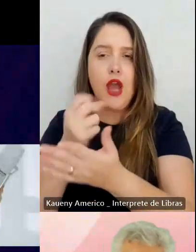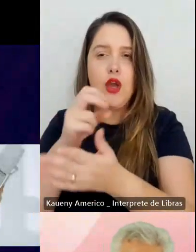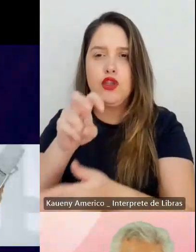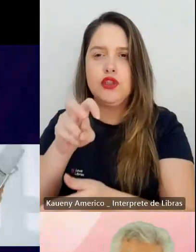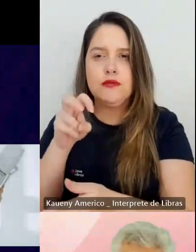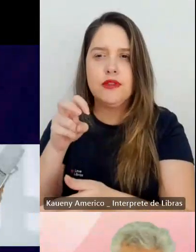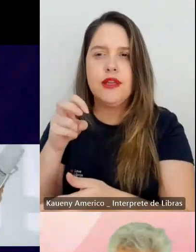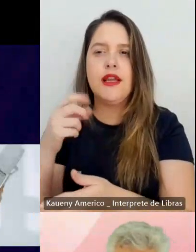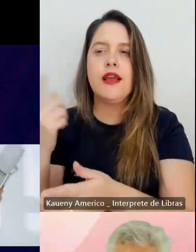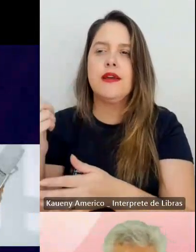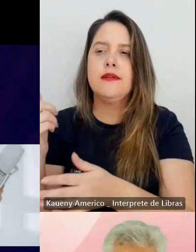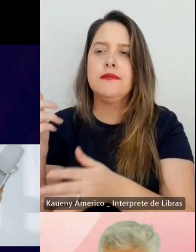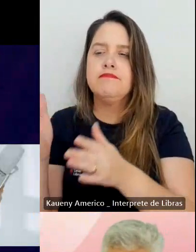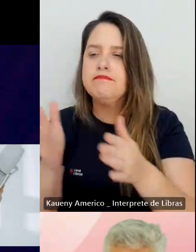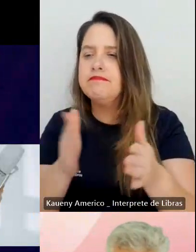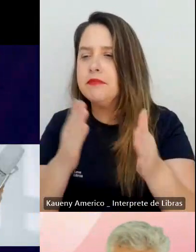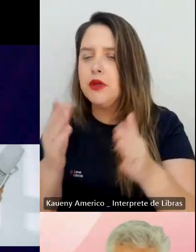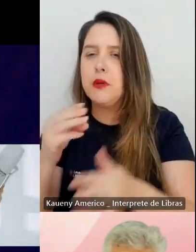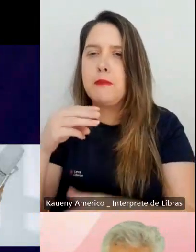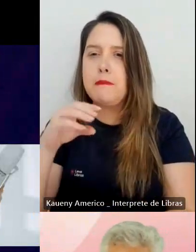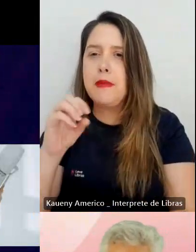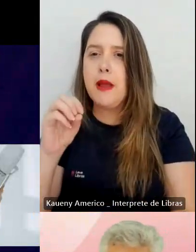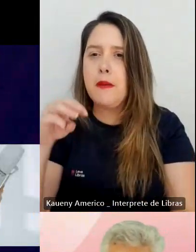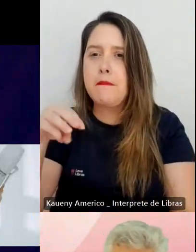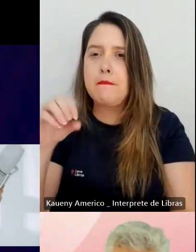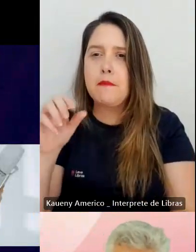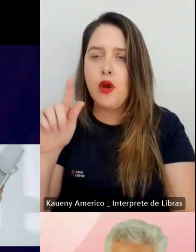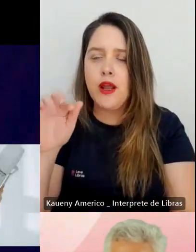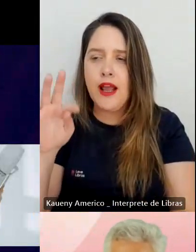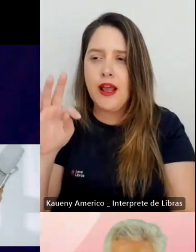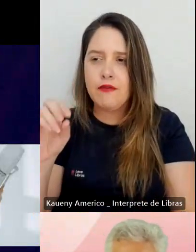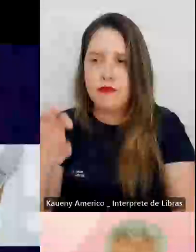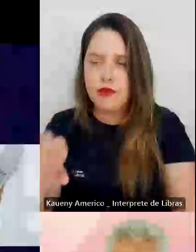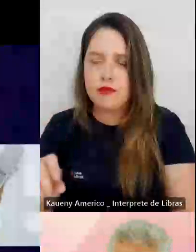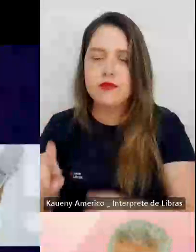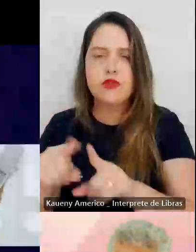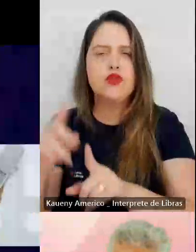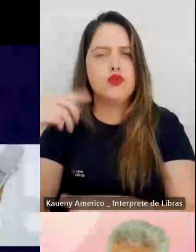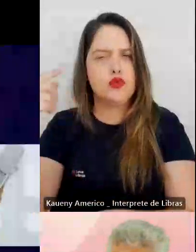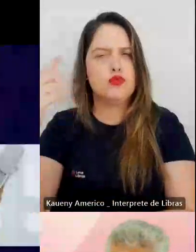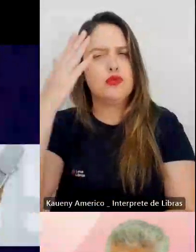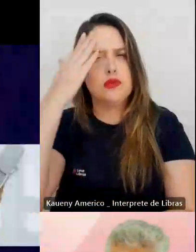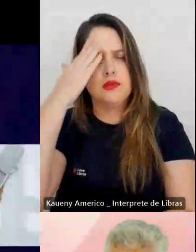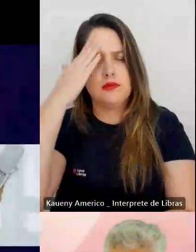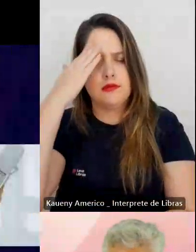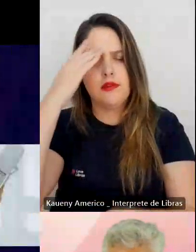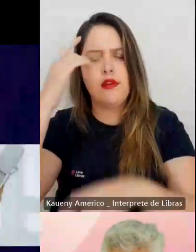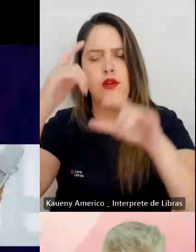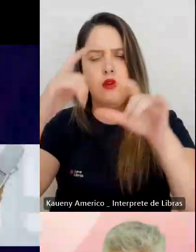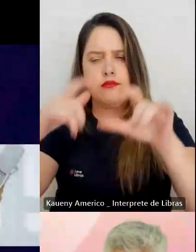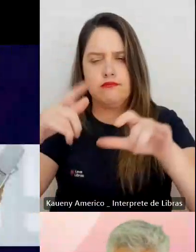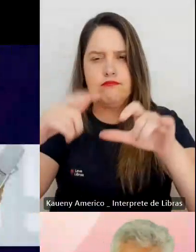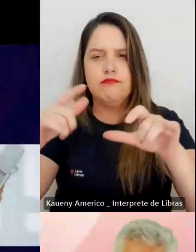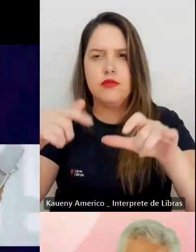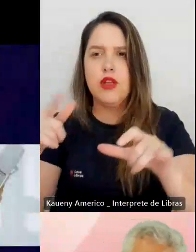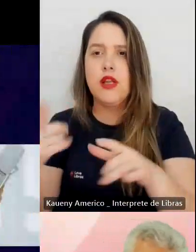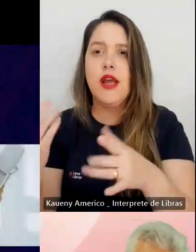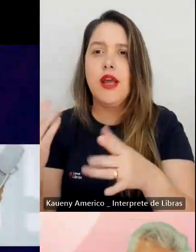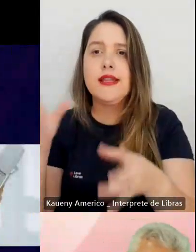nome mamógrafo, eu acho que é uma coisa já bem difundida, todo mundo sabe, aonde através dessa compressão